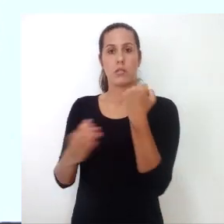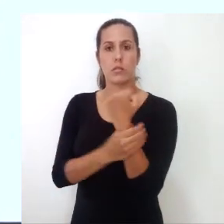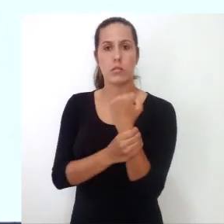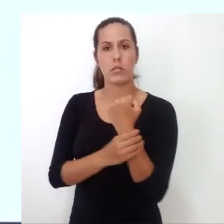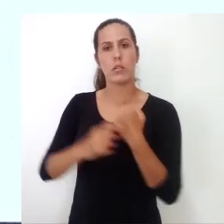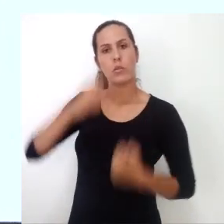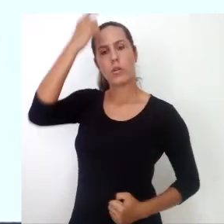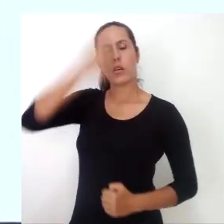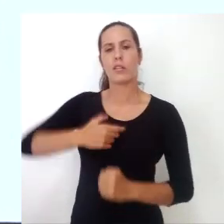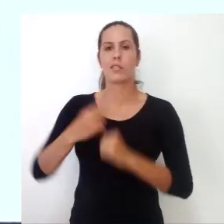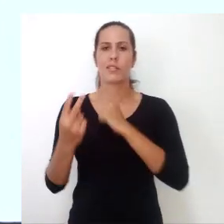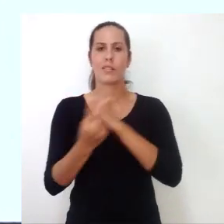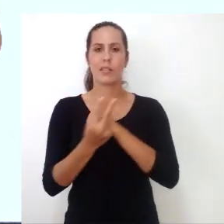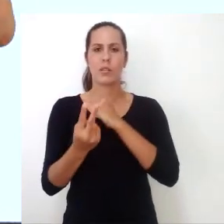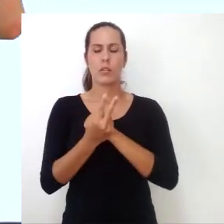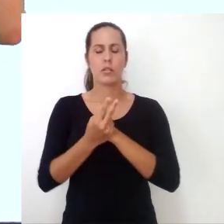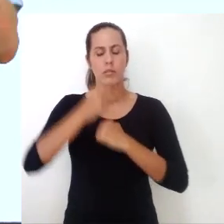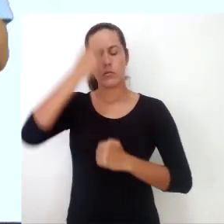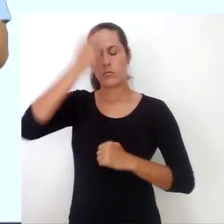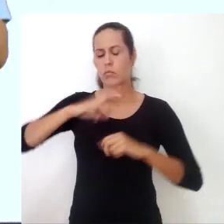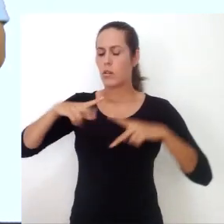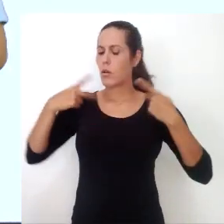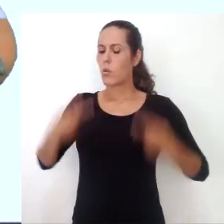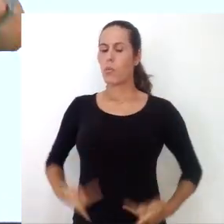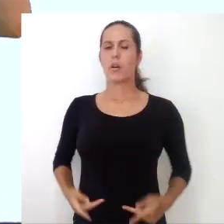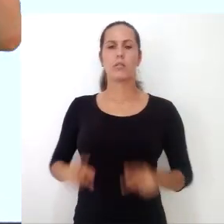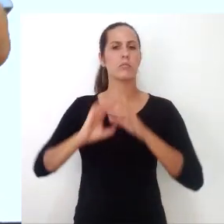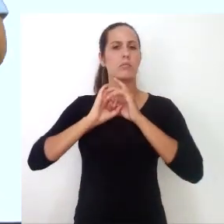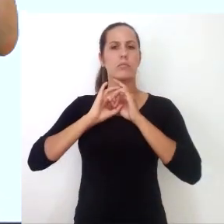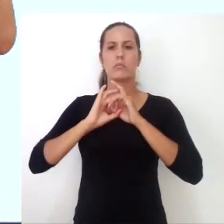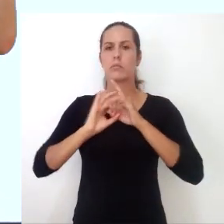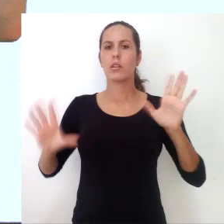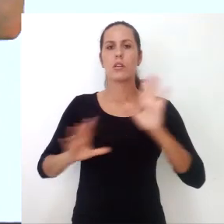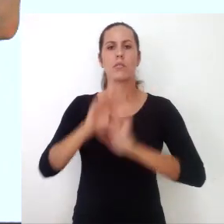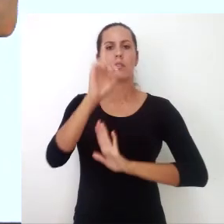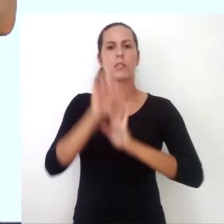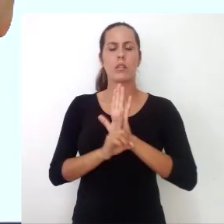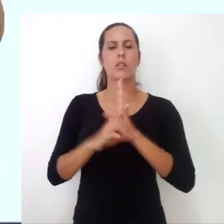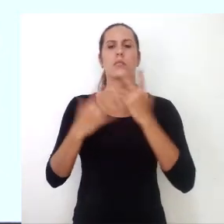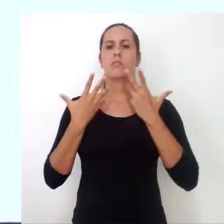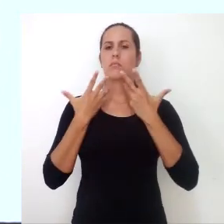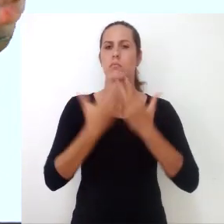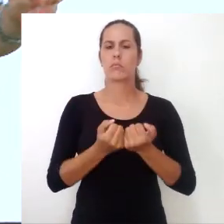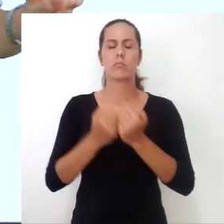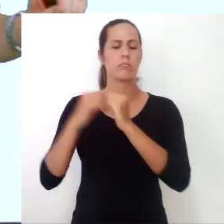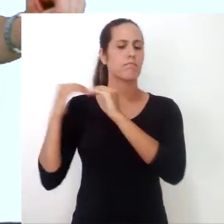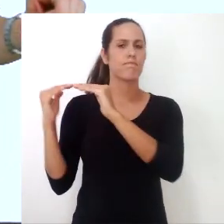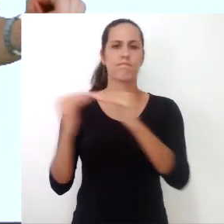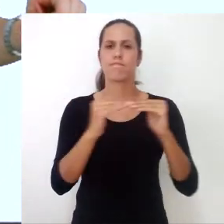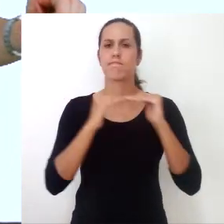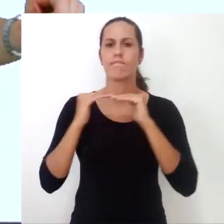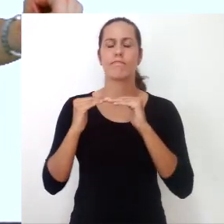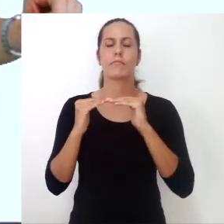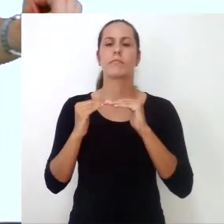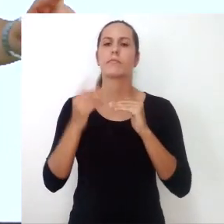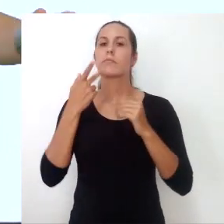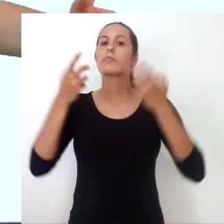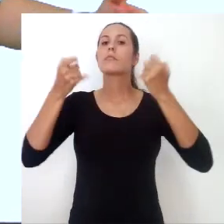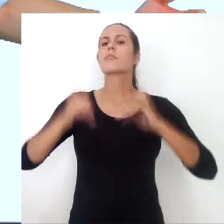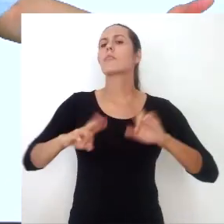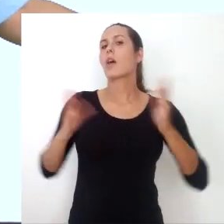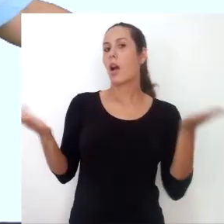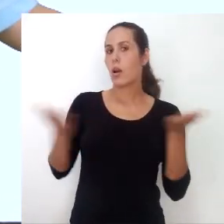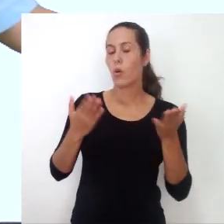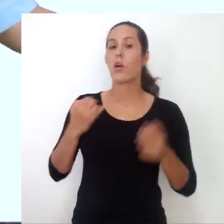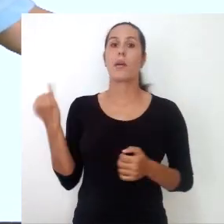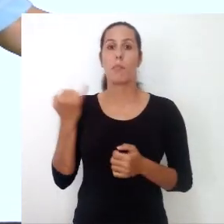a ser humano em sua plenitude e plenitude de direitos. E é importante observar, salientar,